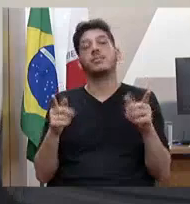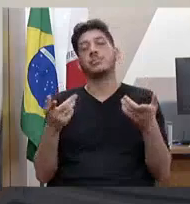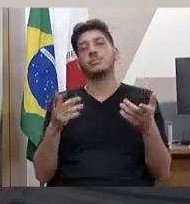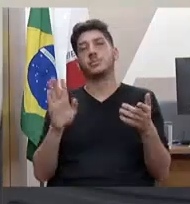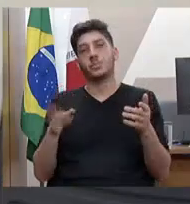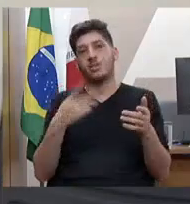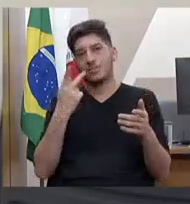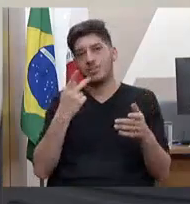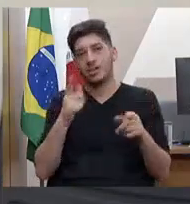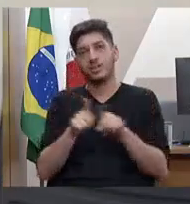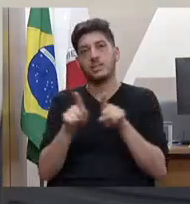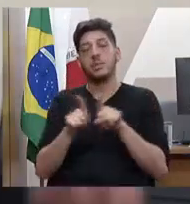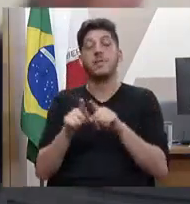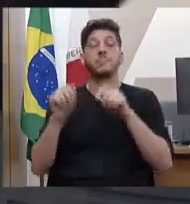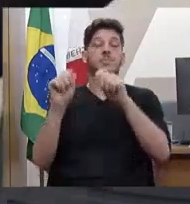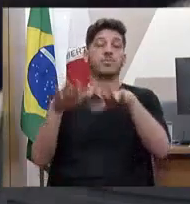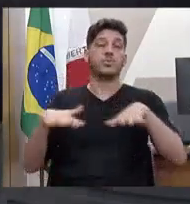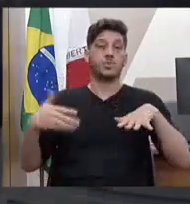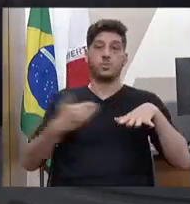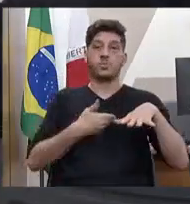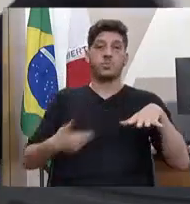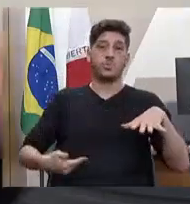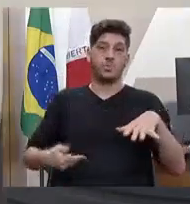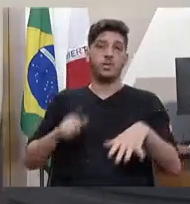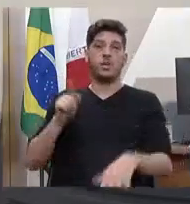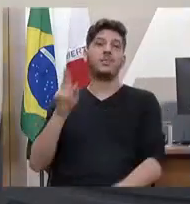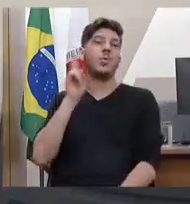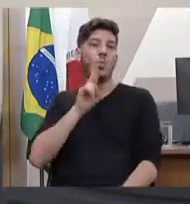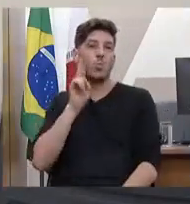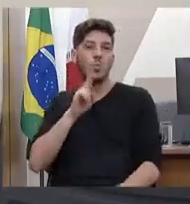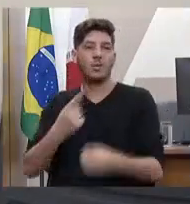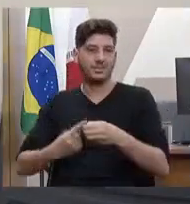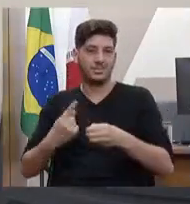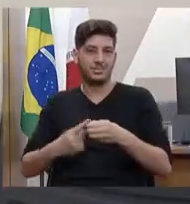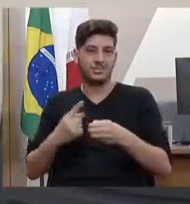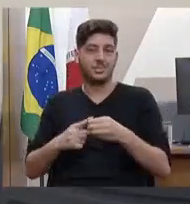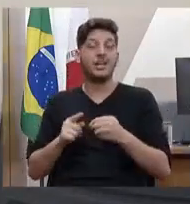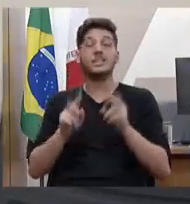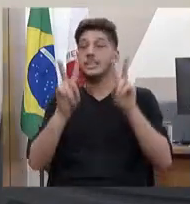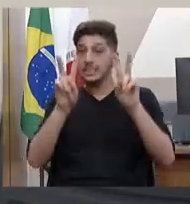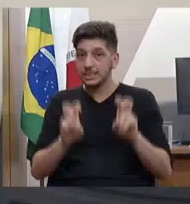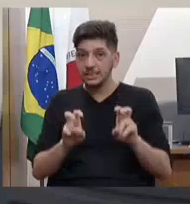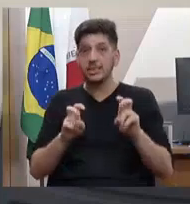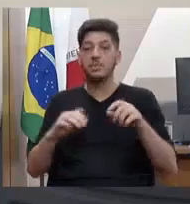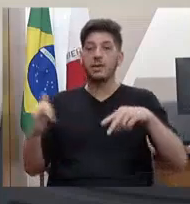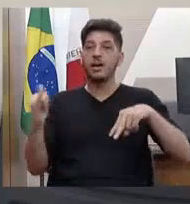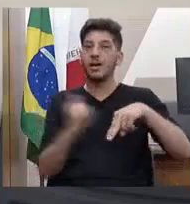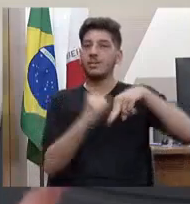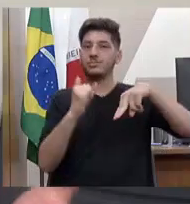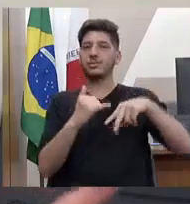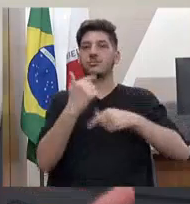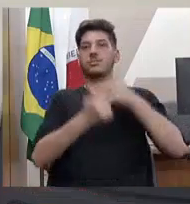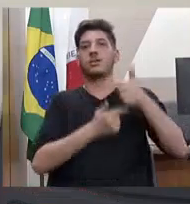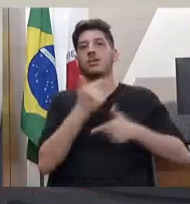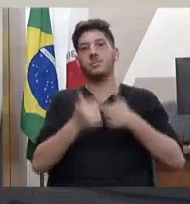nós fizemos uma audiência pública lá em bar sobre os acidentes de trabalho